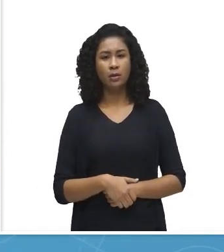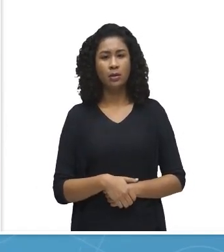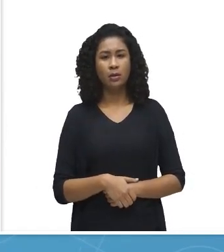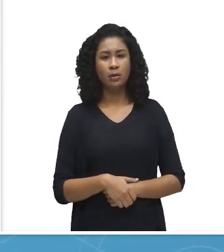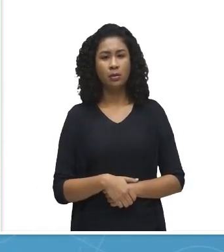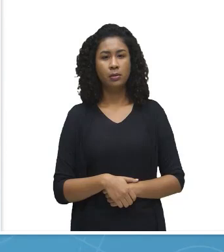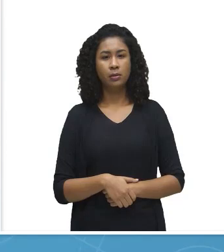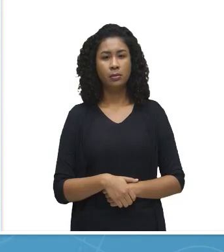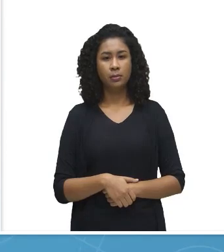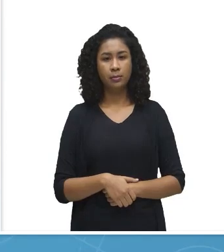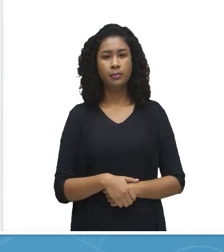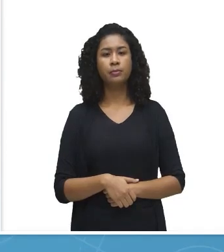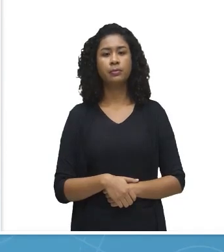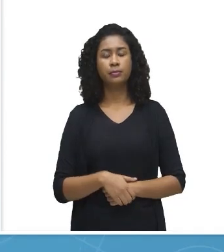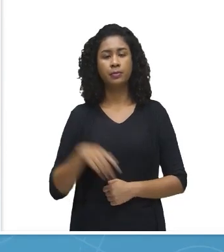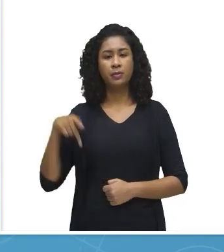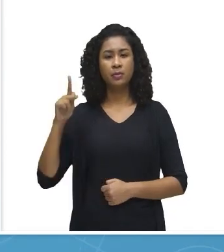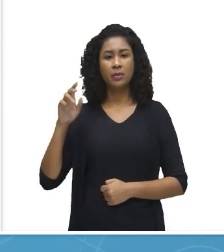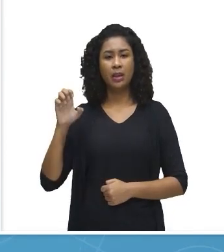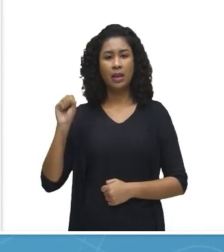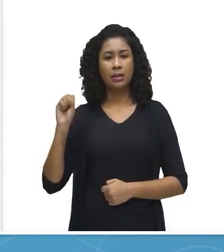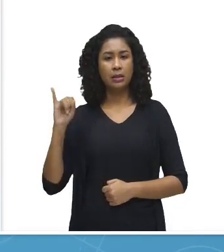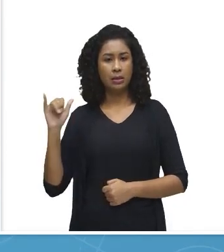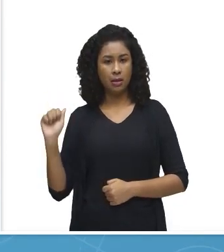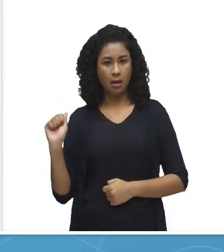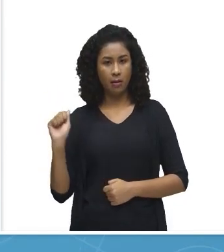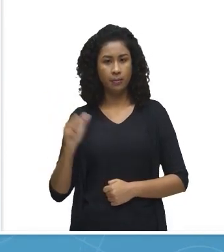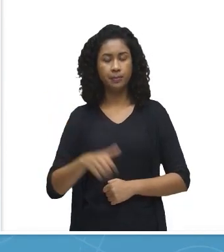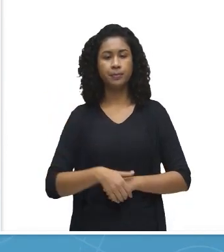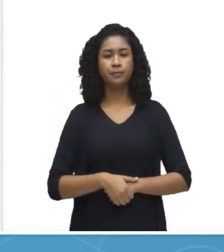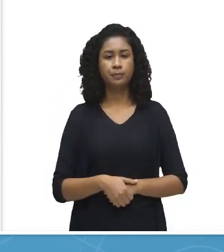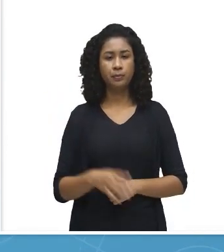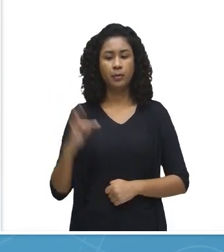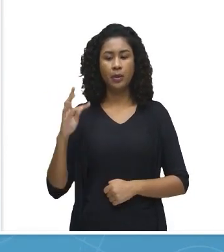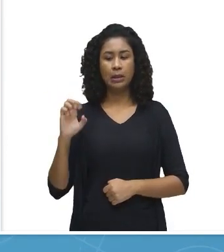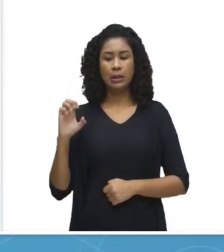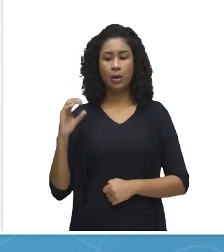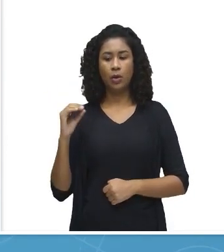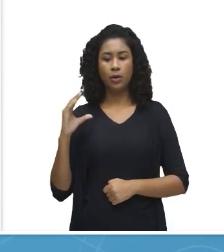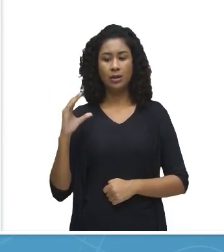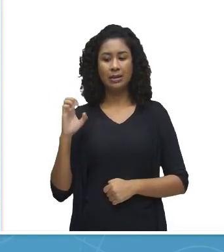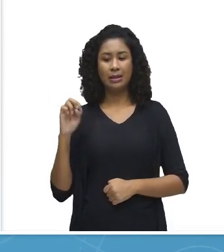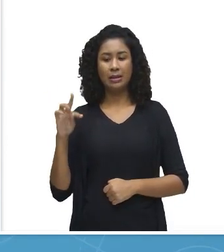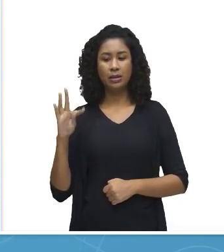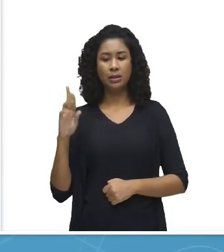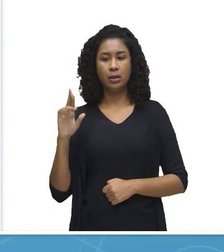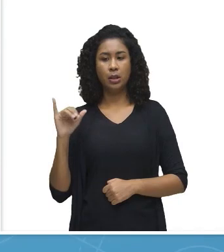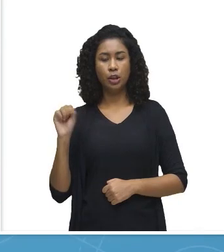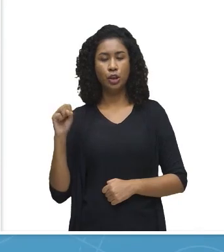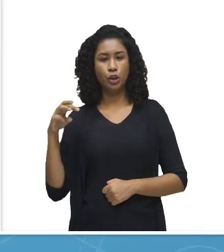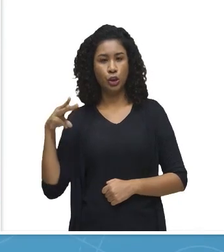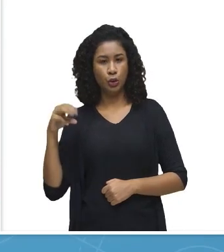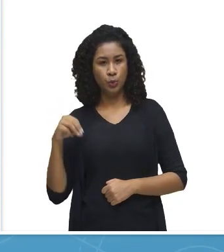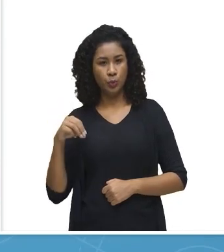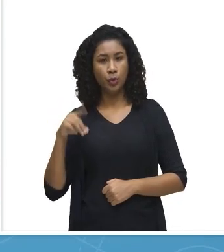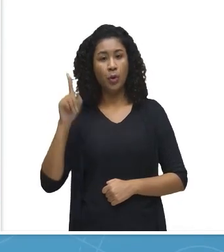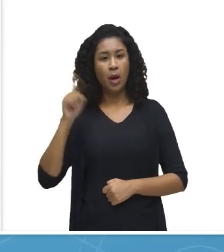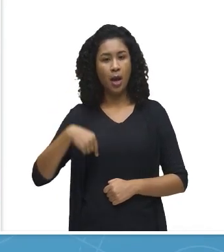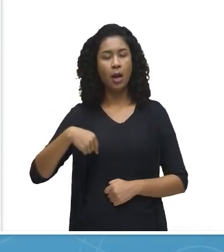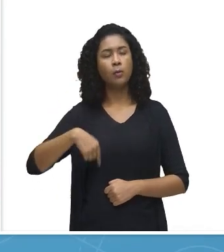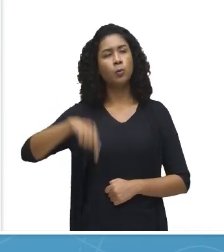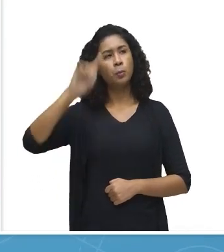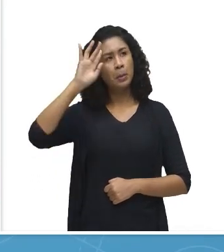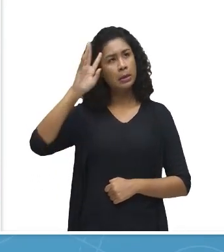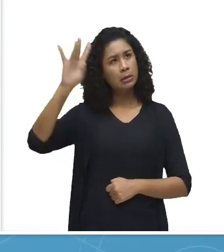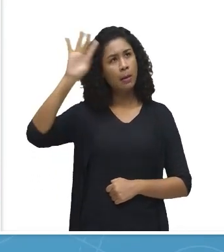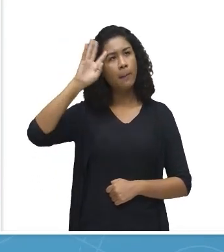A Késia colocou assim: teocentrismo é quando a gente coloca no centro do nosso pensamento,